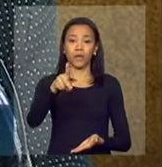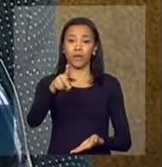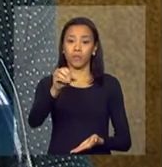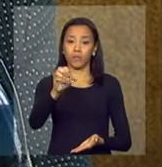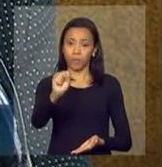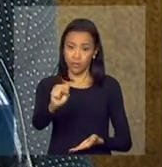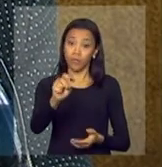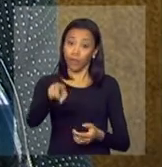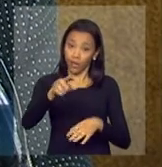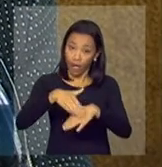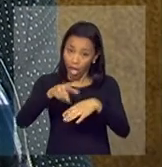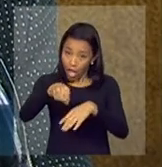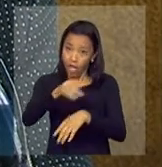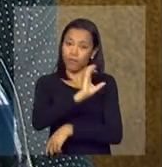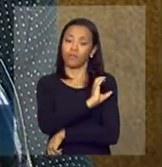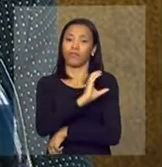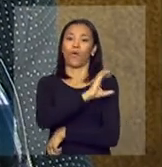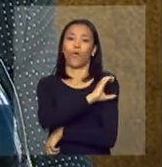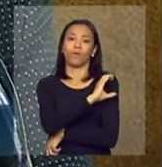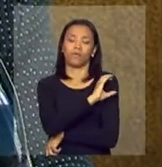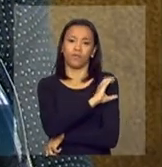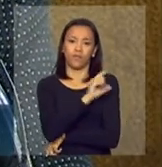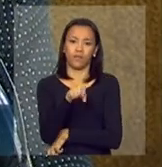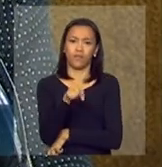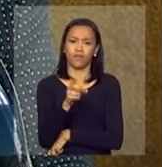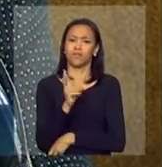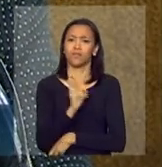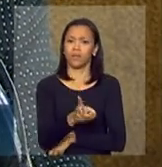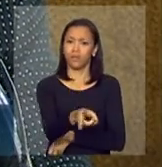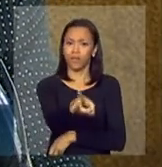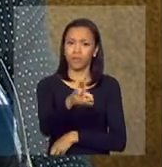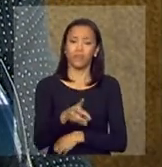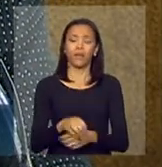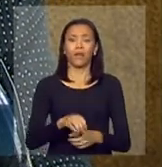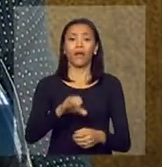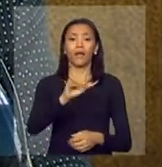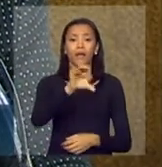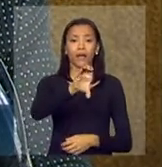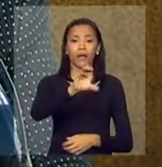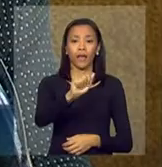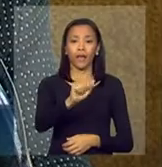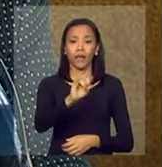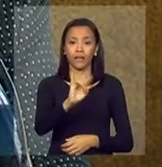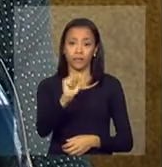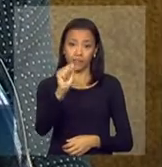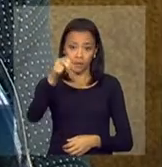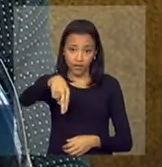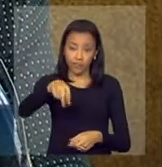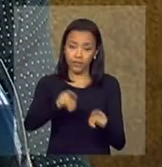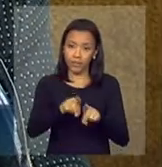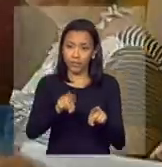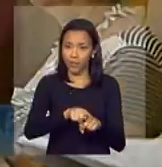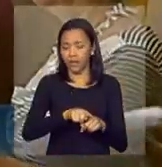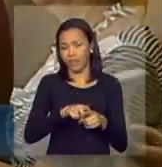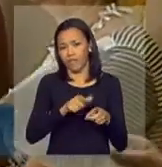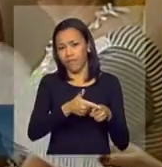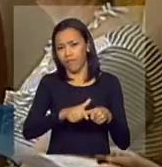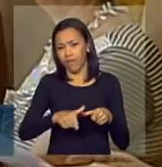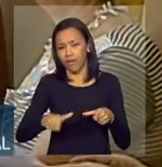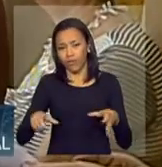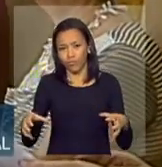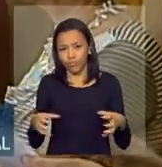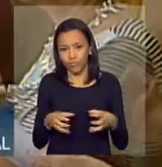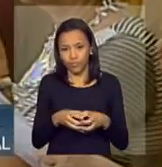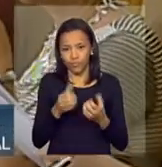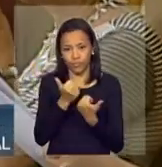que coordena, né, diretamente a Caizan e o conjunto da Agenda de Segurança Alimentar Nacional do